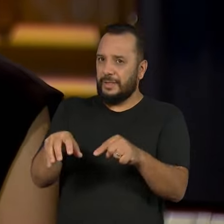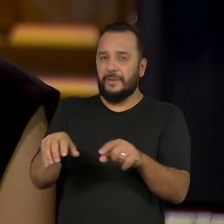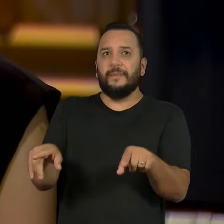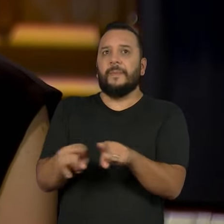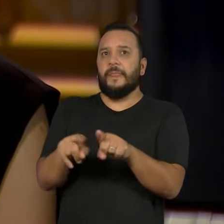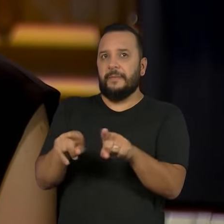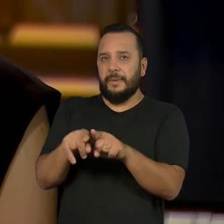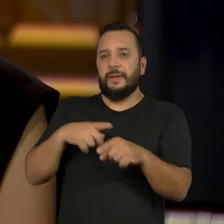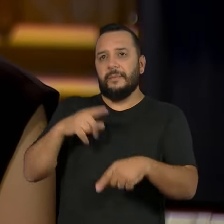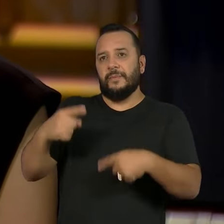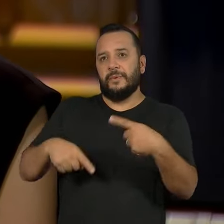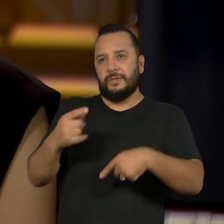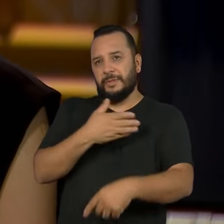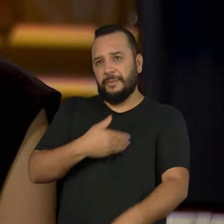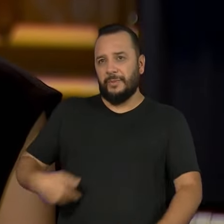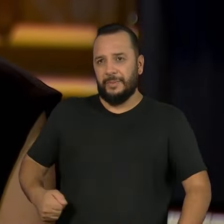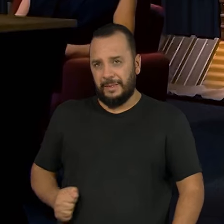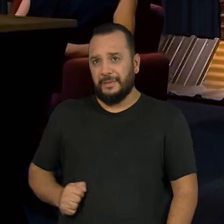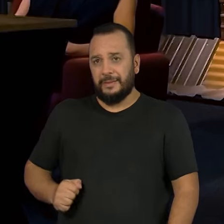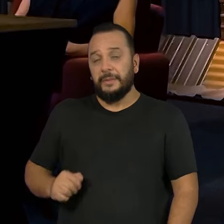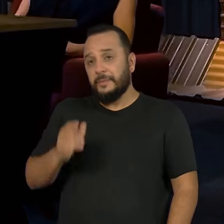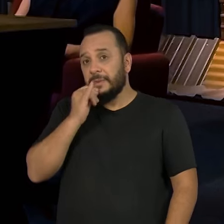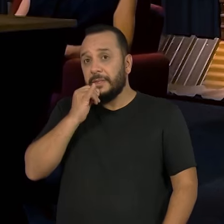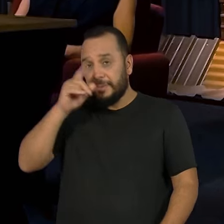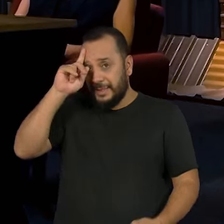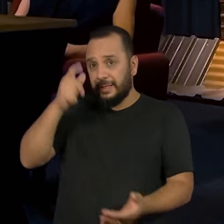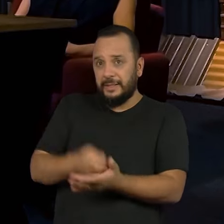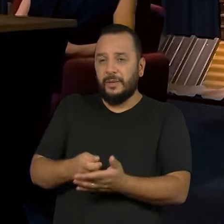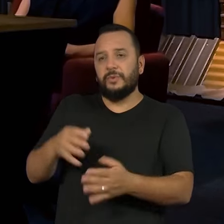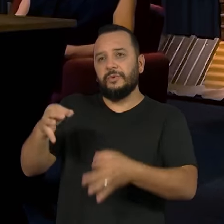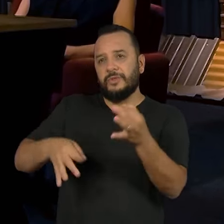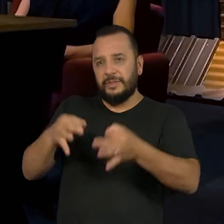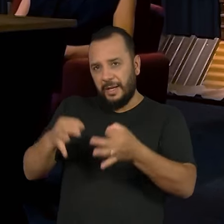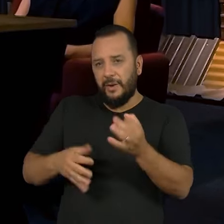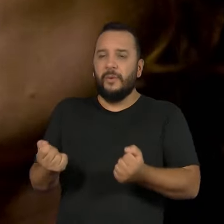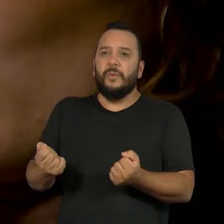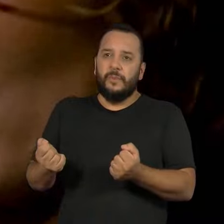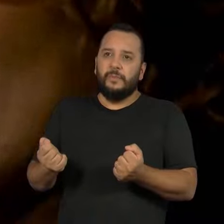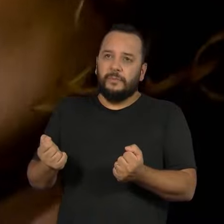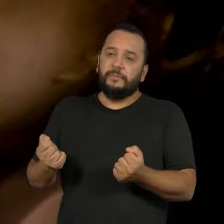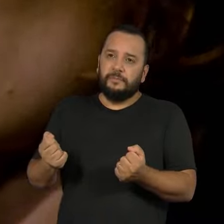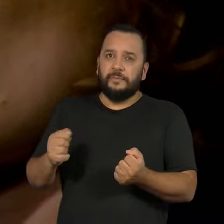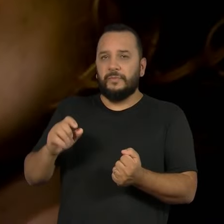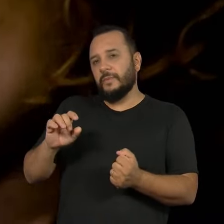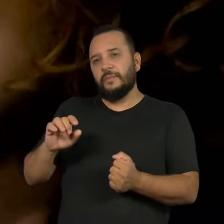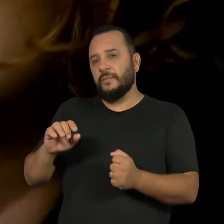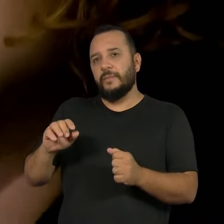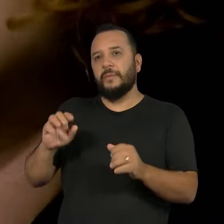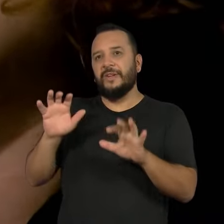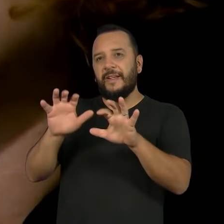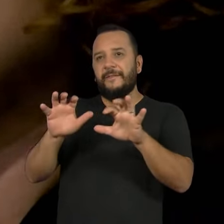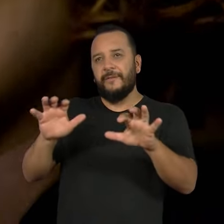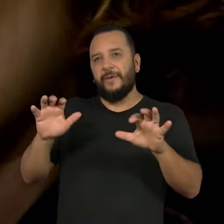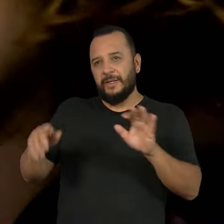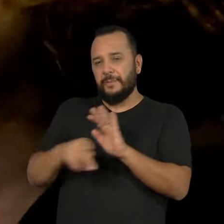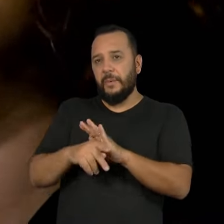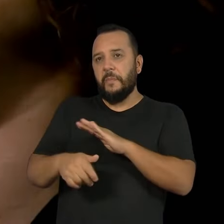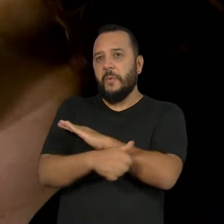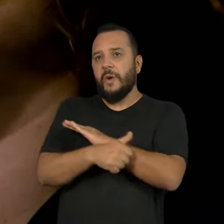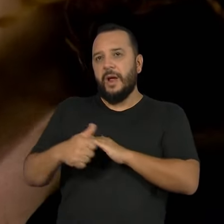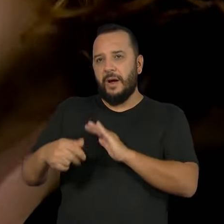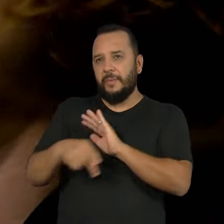políticas públicas que decisões judiciais jurídicas não sejam pautadas por Morais religiosas eh que